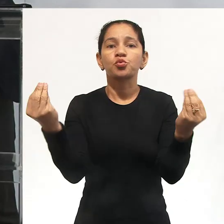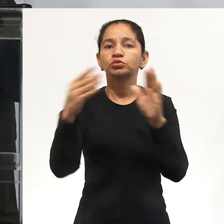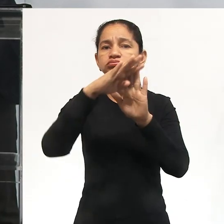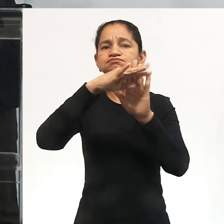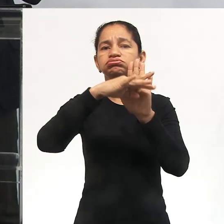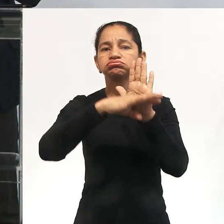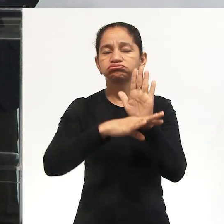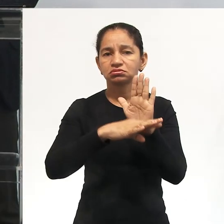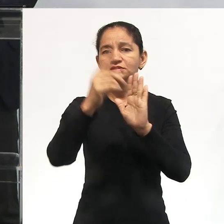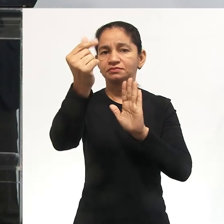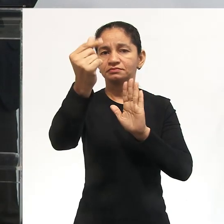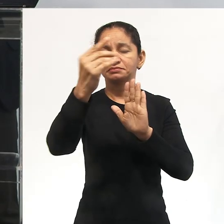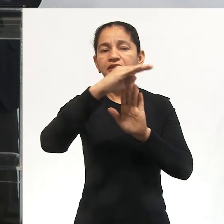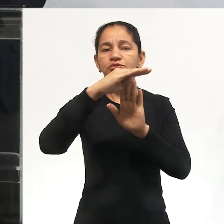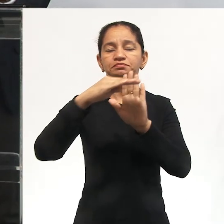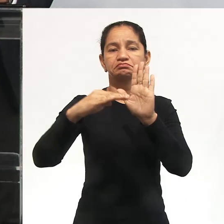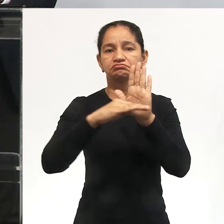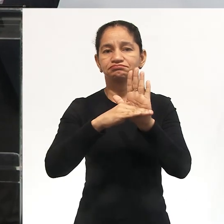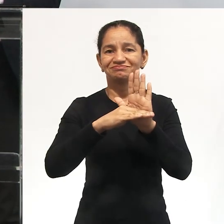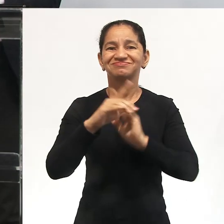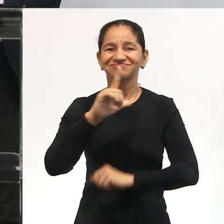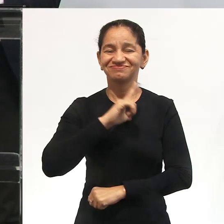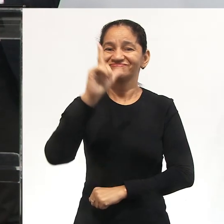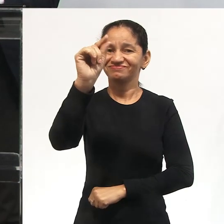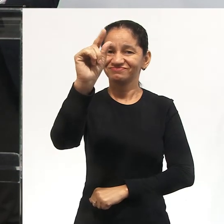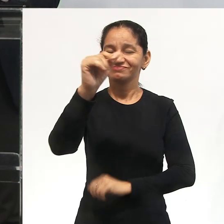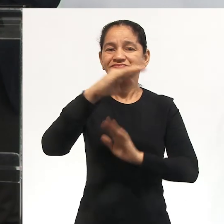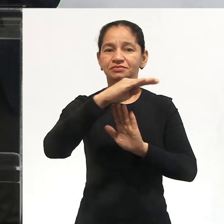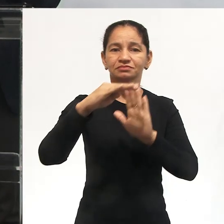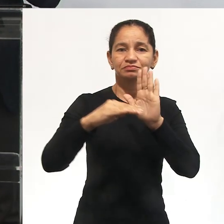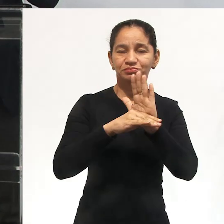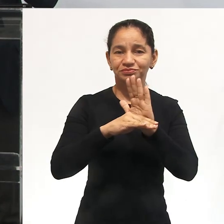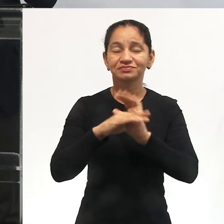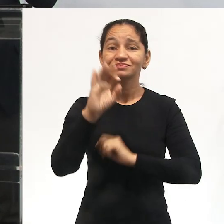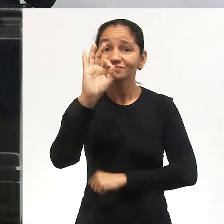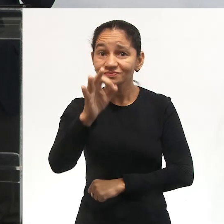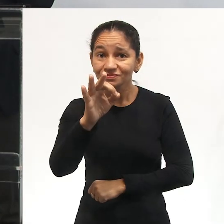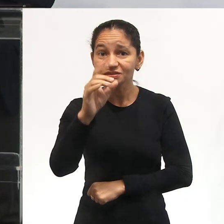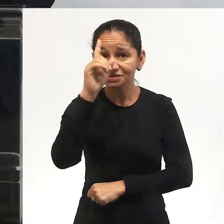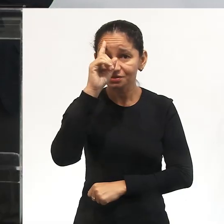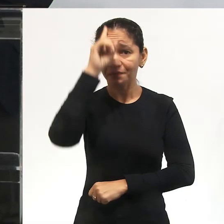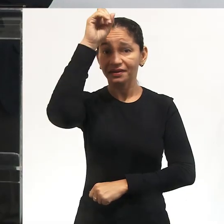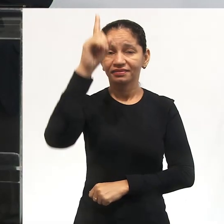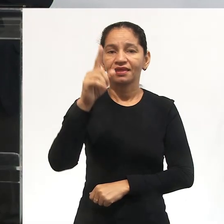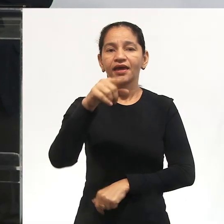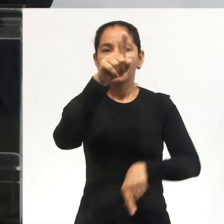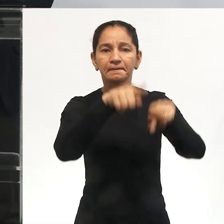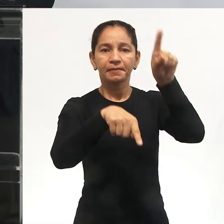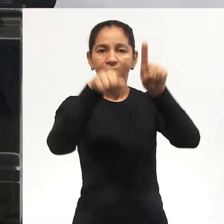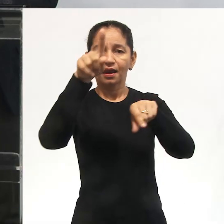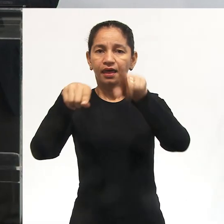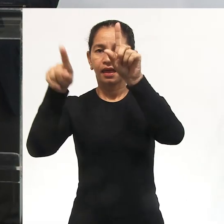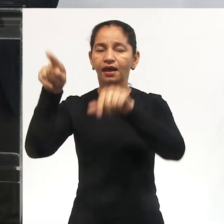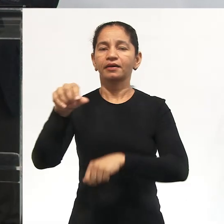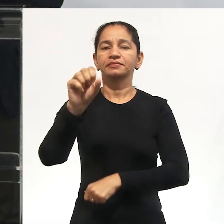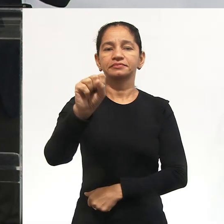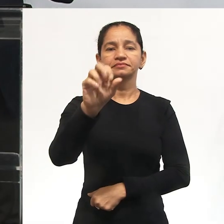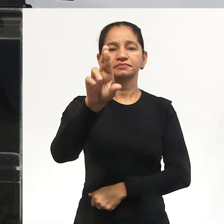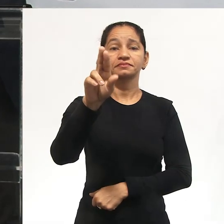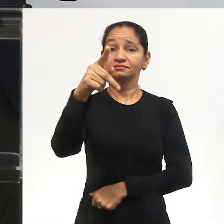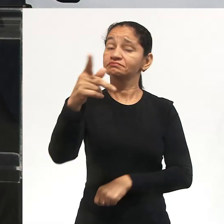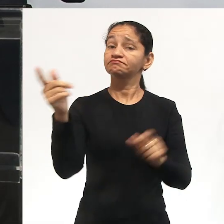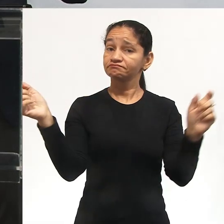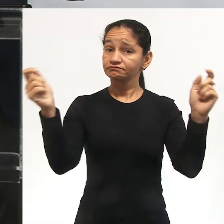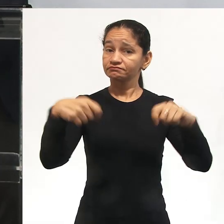preço. A mesma água sai com preços menores. A ideia, então, do ganho em escala no SRP é possibilitar que a